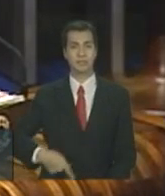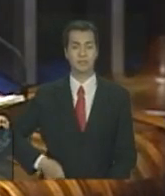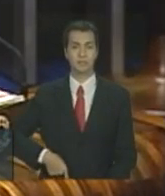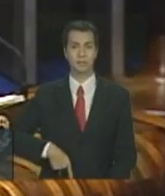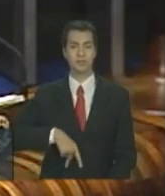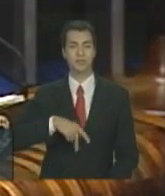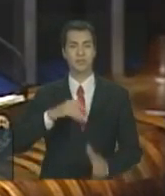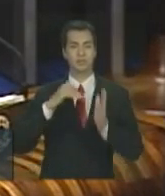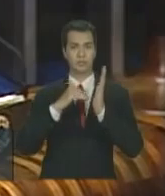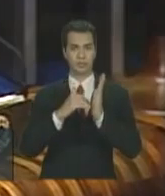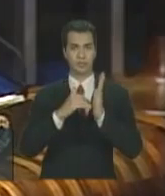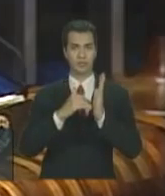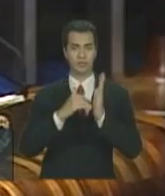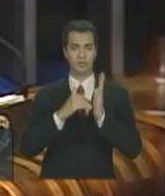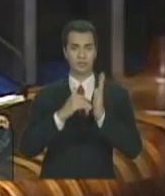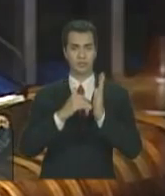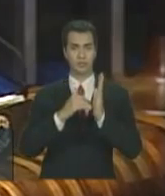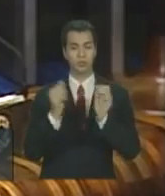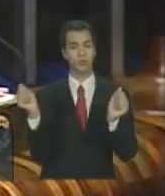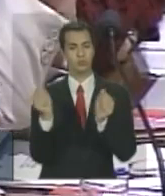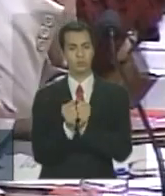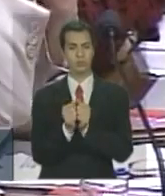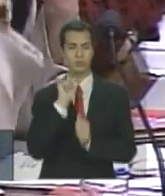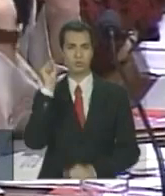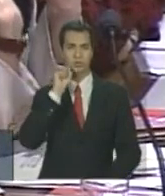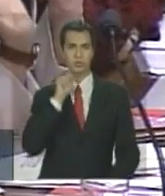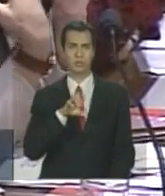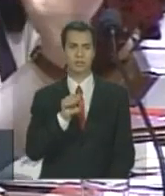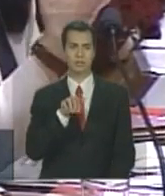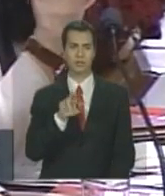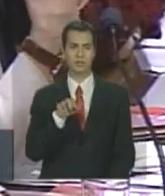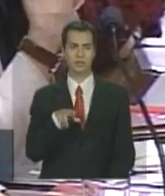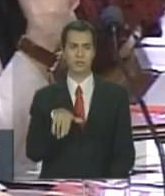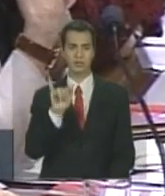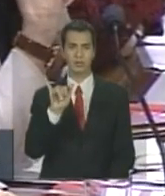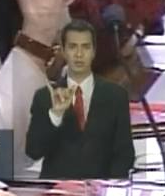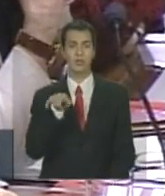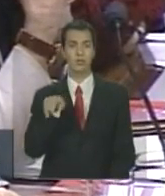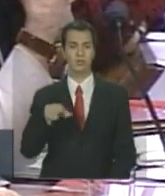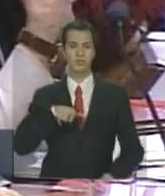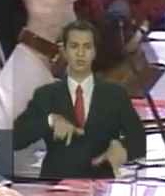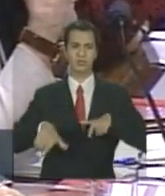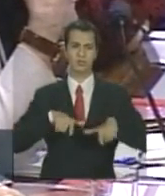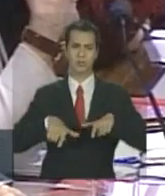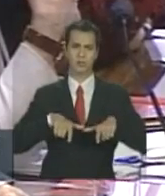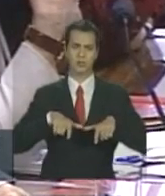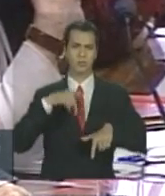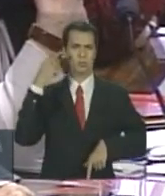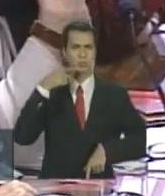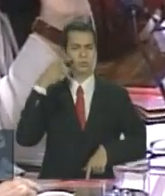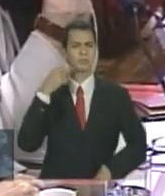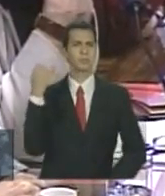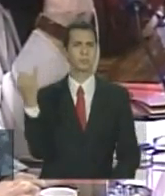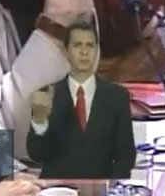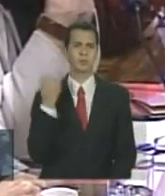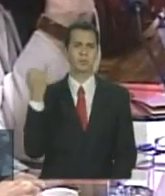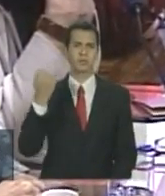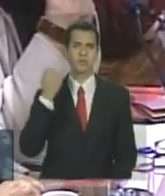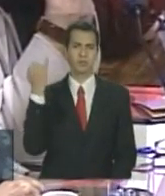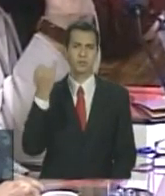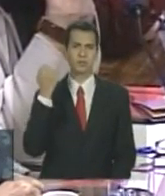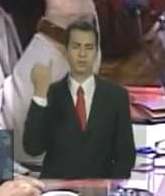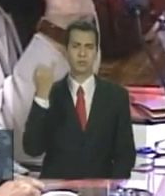José Sarney, uma das funções políticas mais importantes